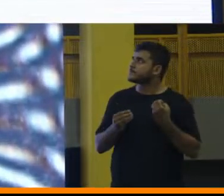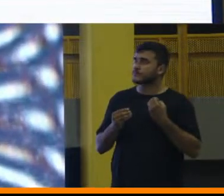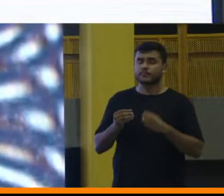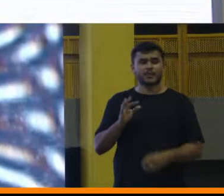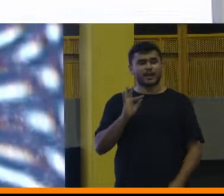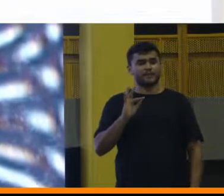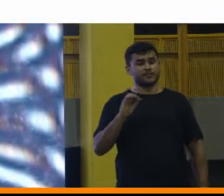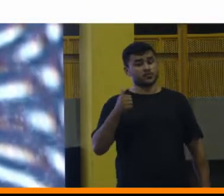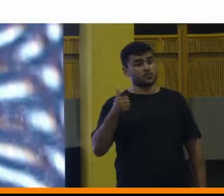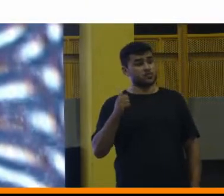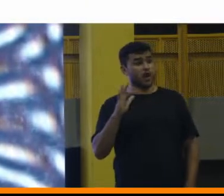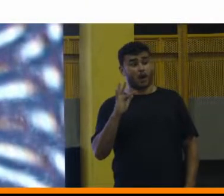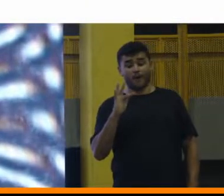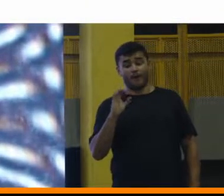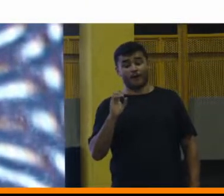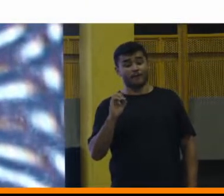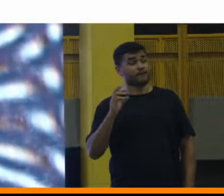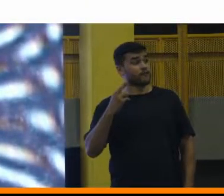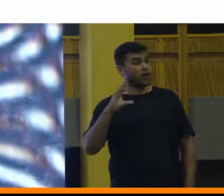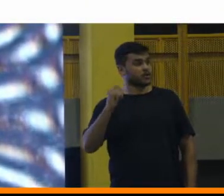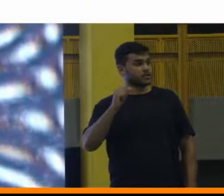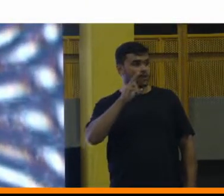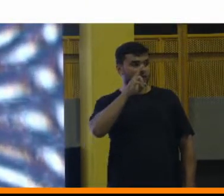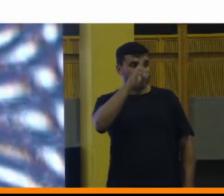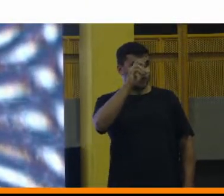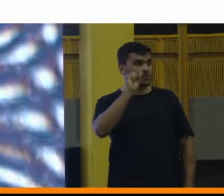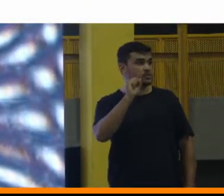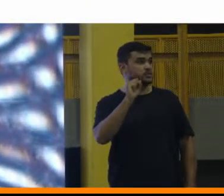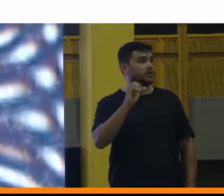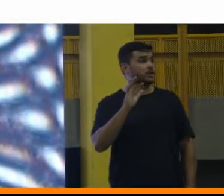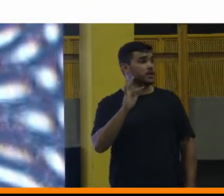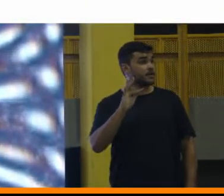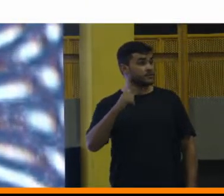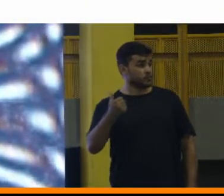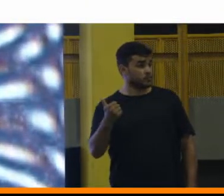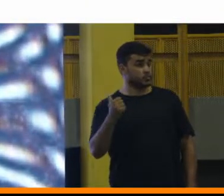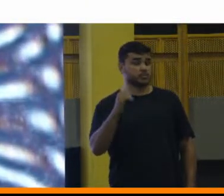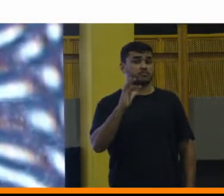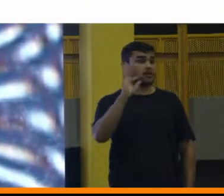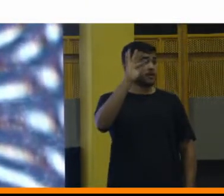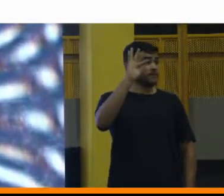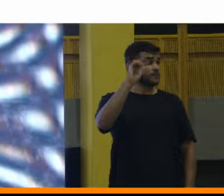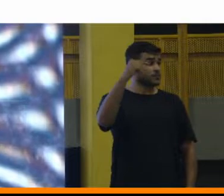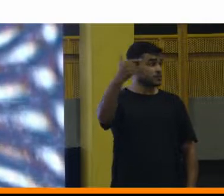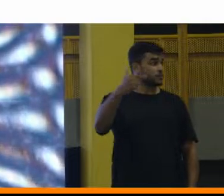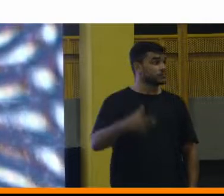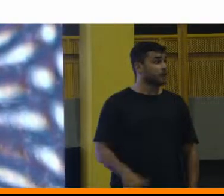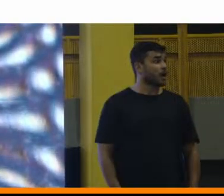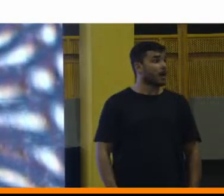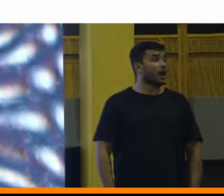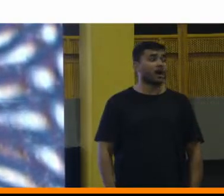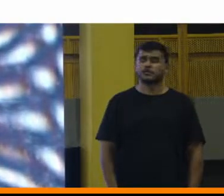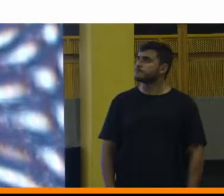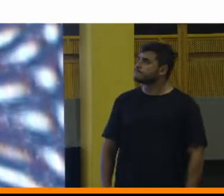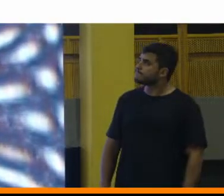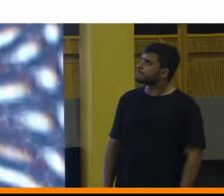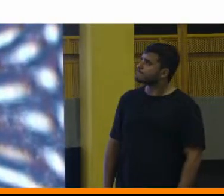chamada força resultante, para saber o que vai acontecer da vida desse objeto.